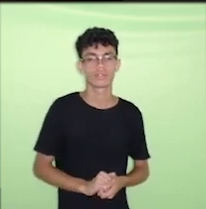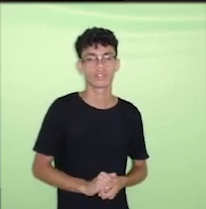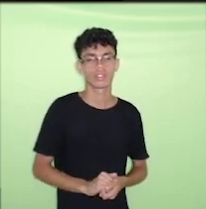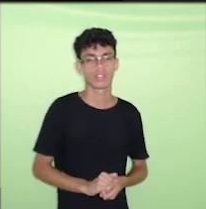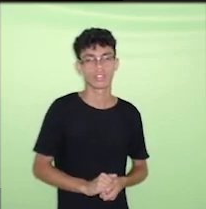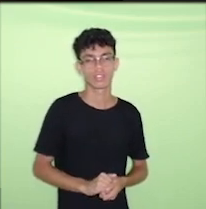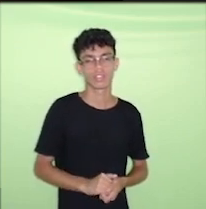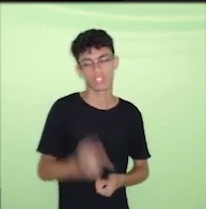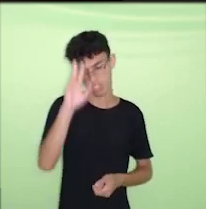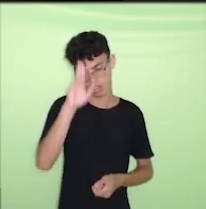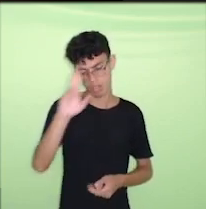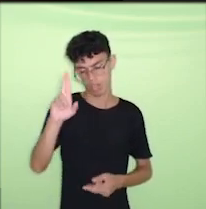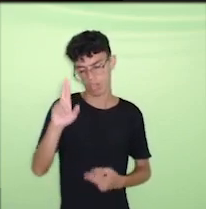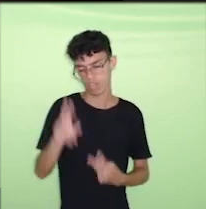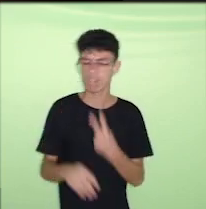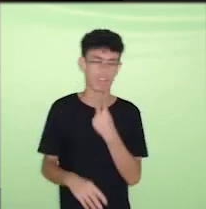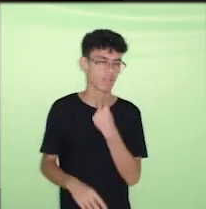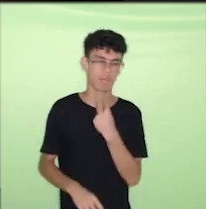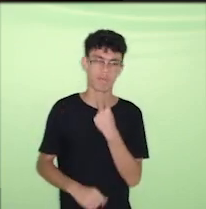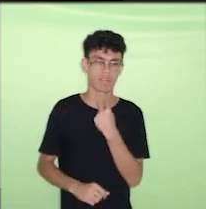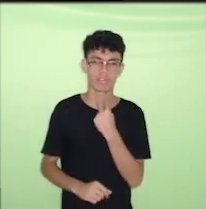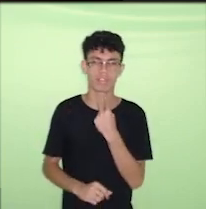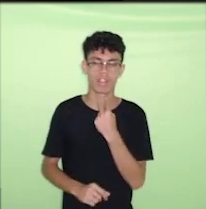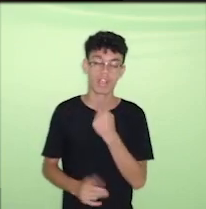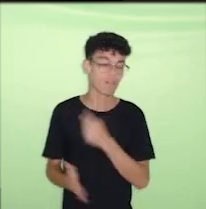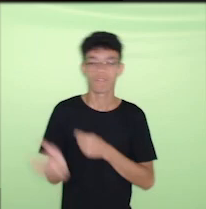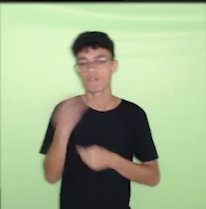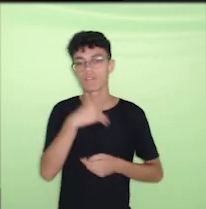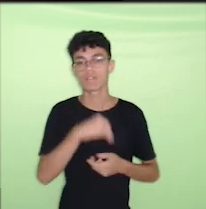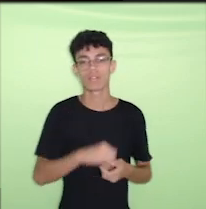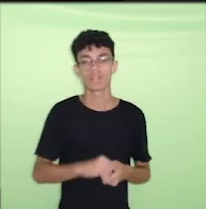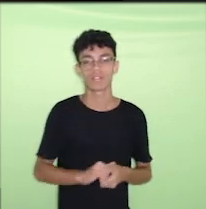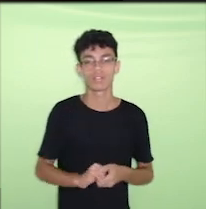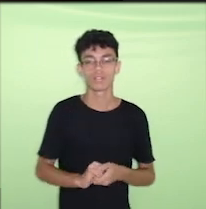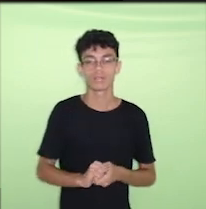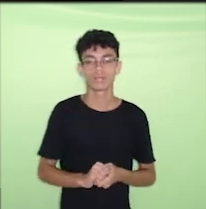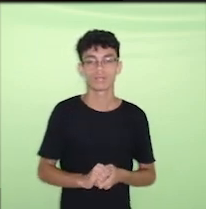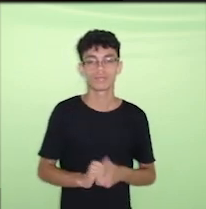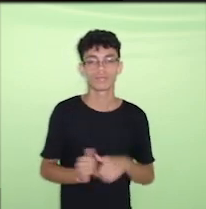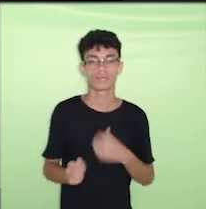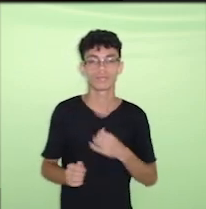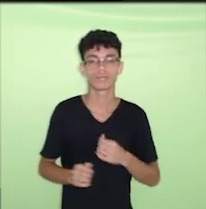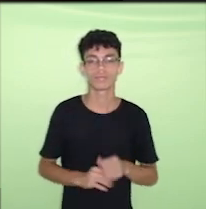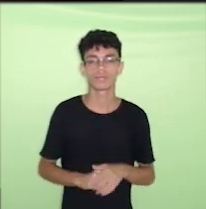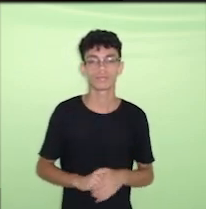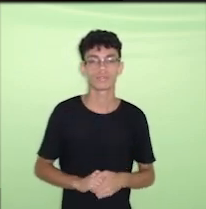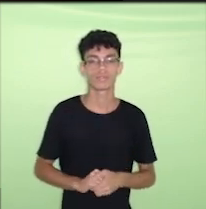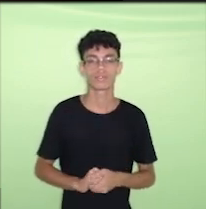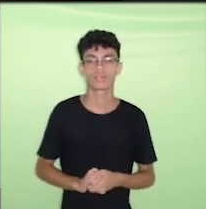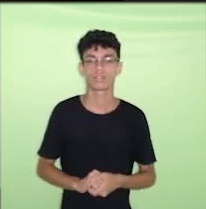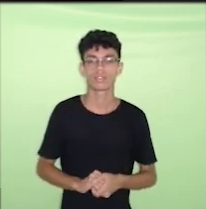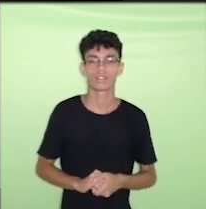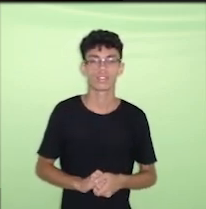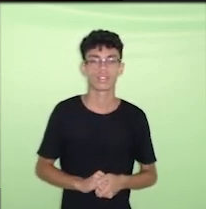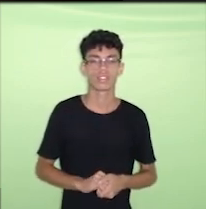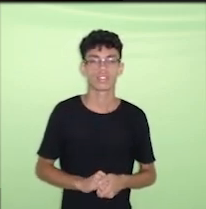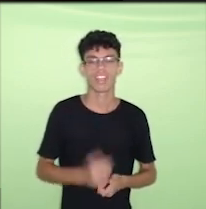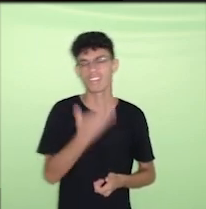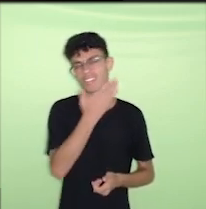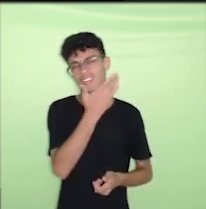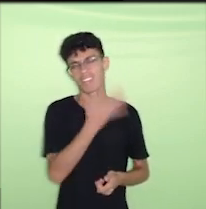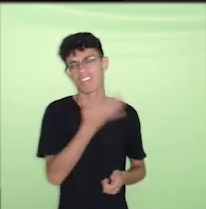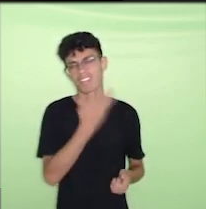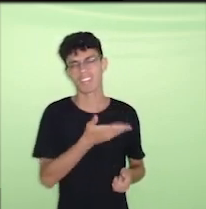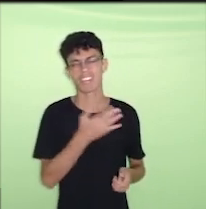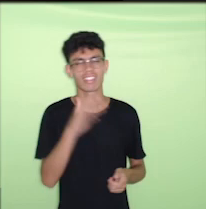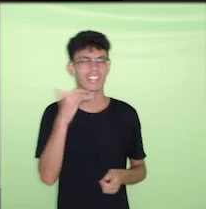senhor. Ora, não pode. Vamos! Aqui está... aqui está